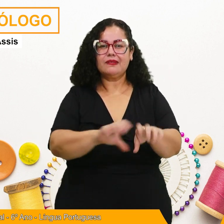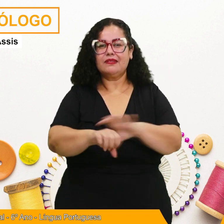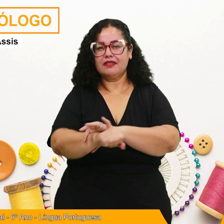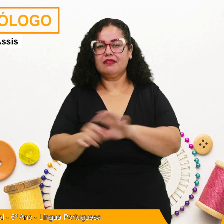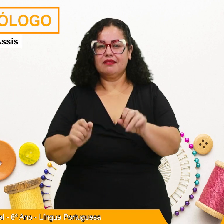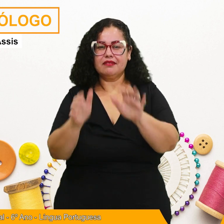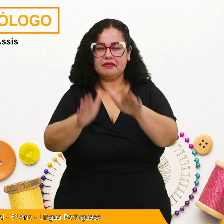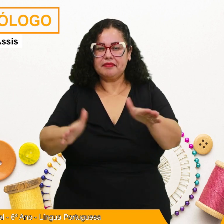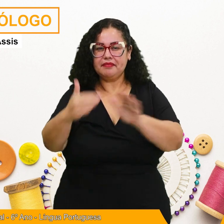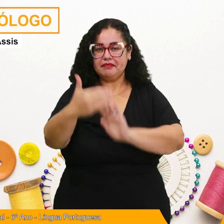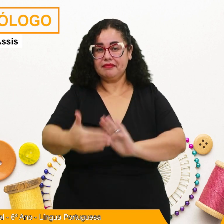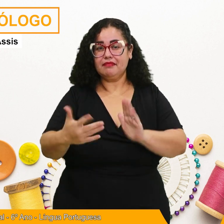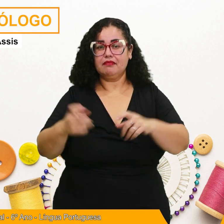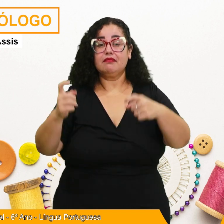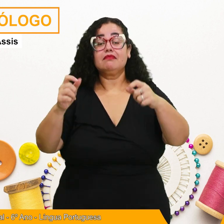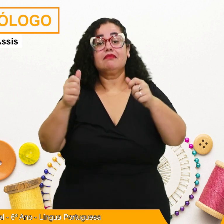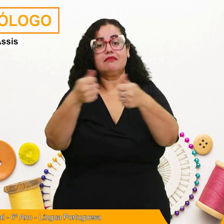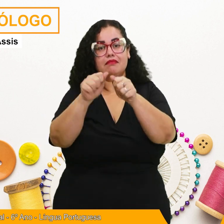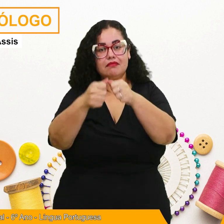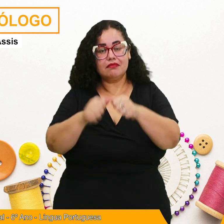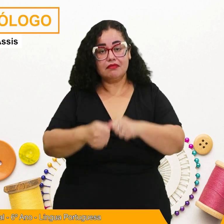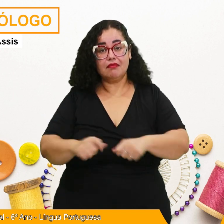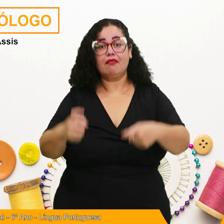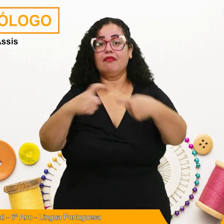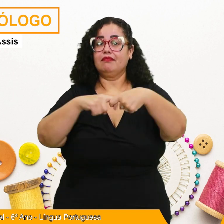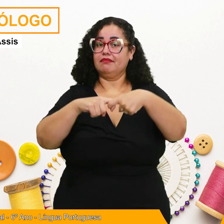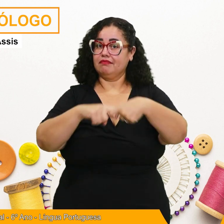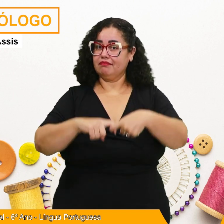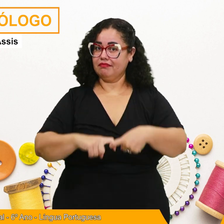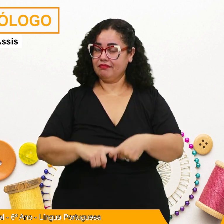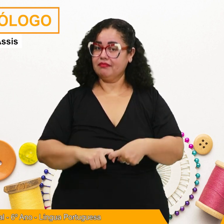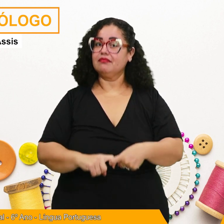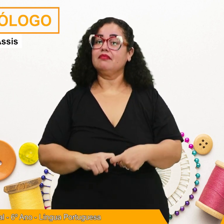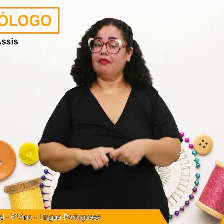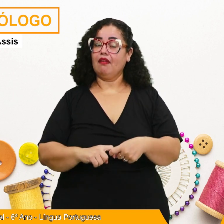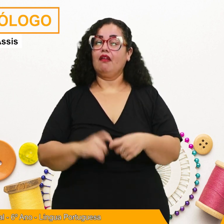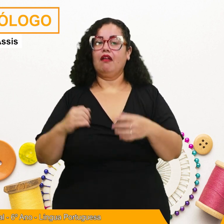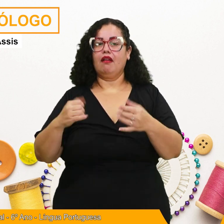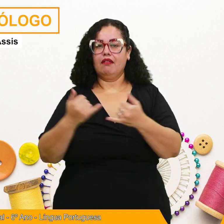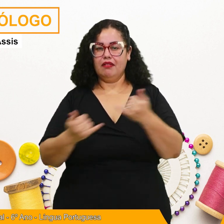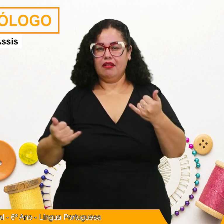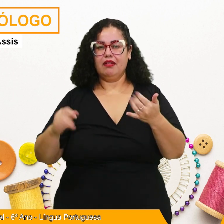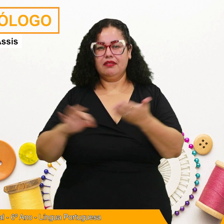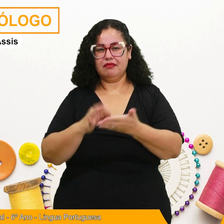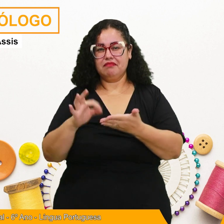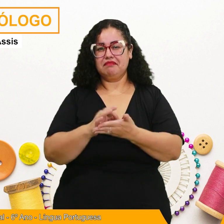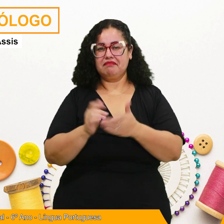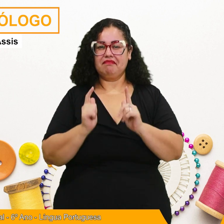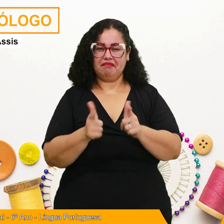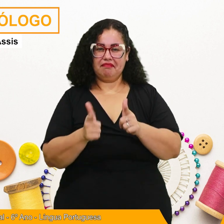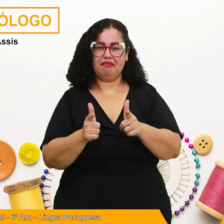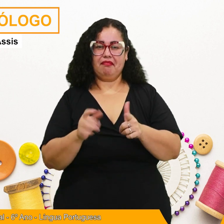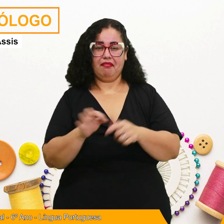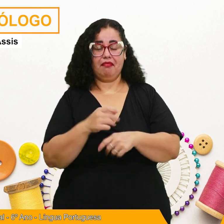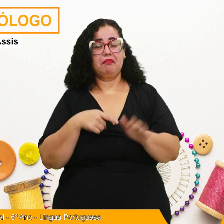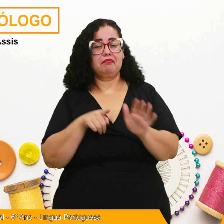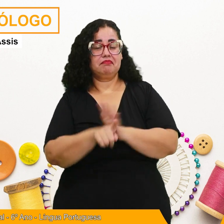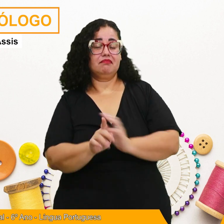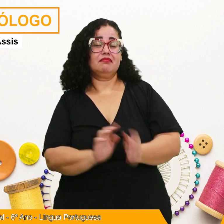dali, alisando, abotoando, acolcheteando a linha para mofar da agulha,